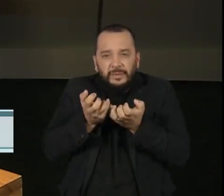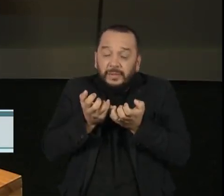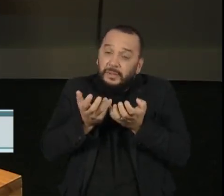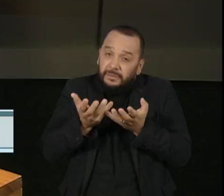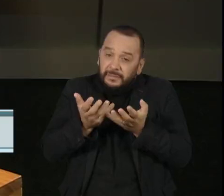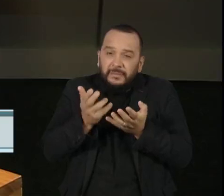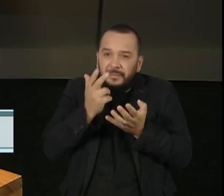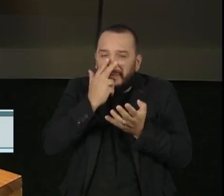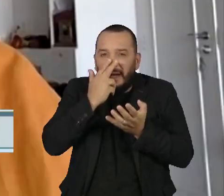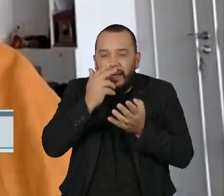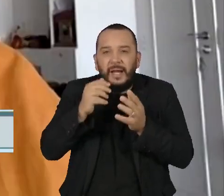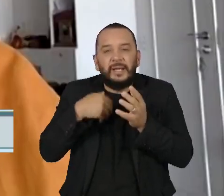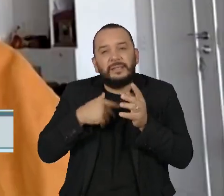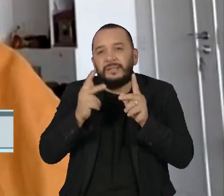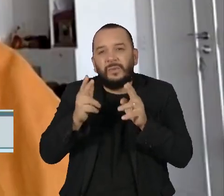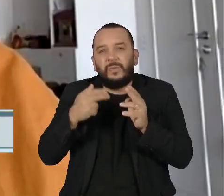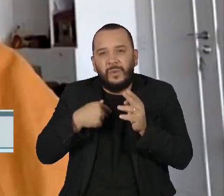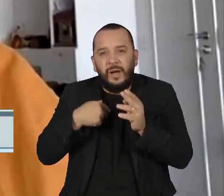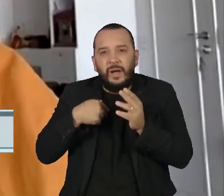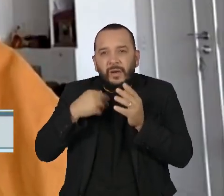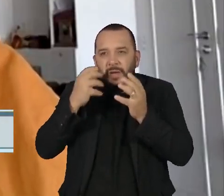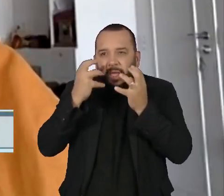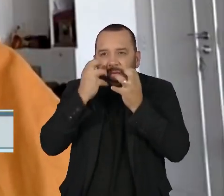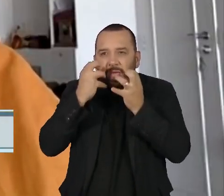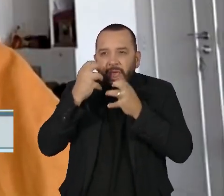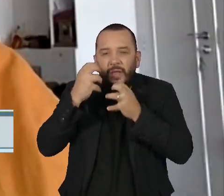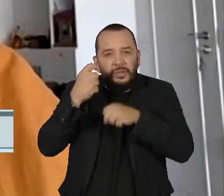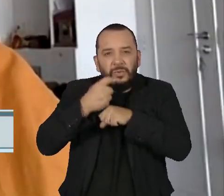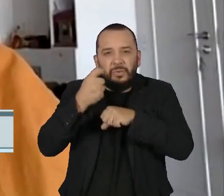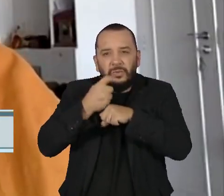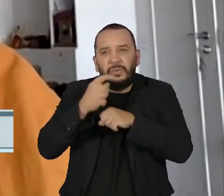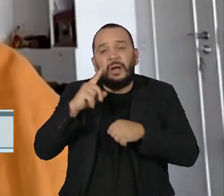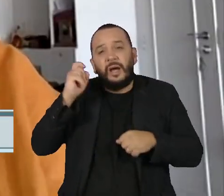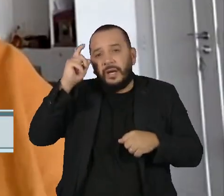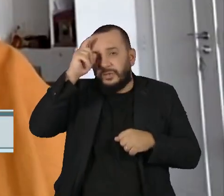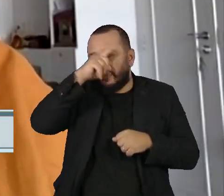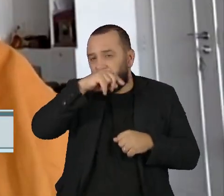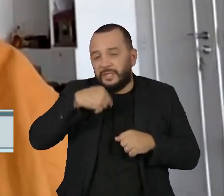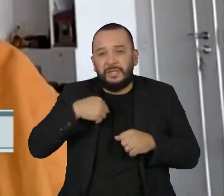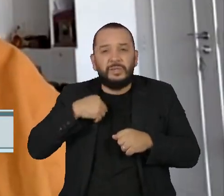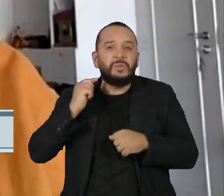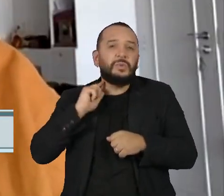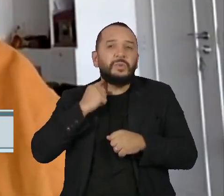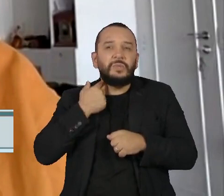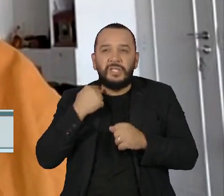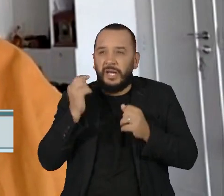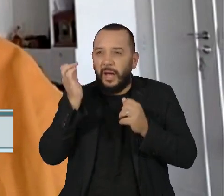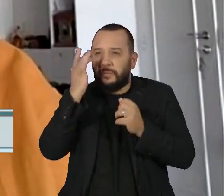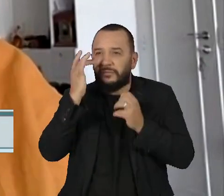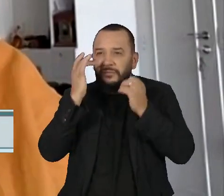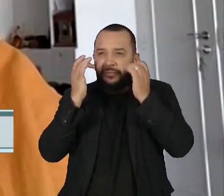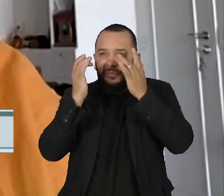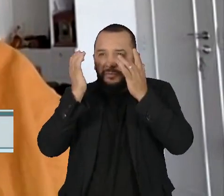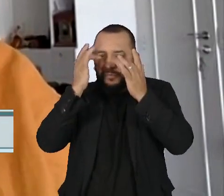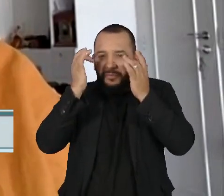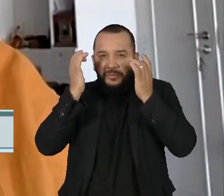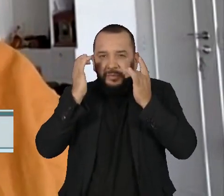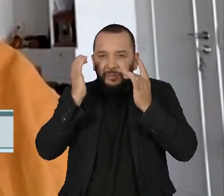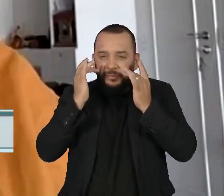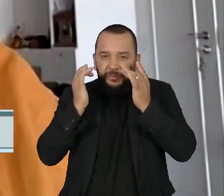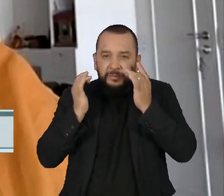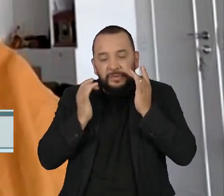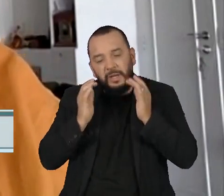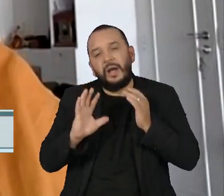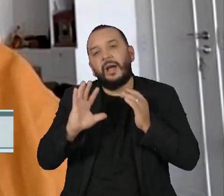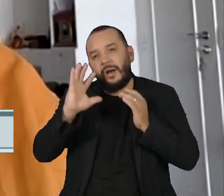Se o muco parece uma gelatina, vai para a geladeira, ele endurece. Então fica mais difícil de transportar, você fica mais suscetível a